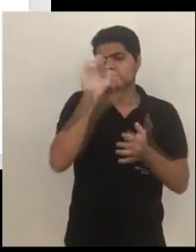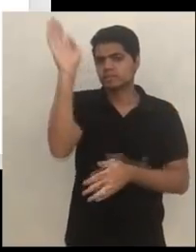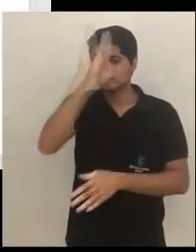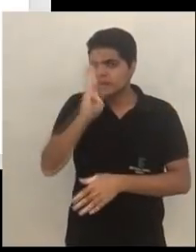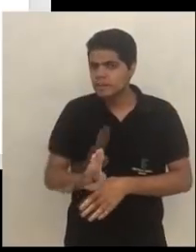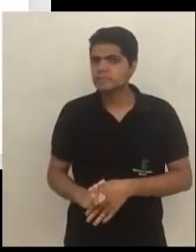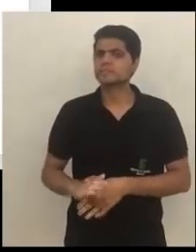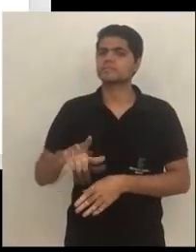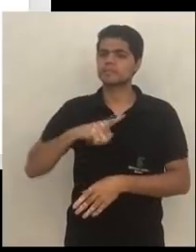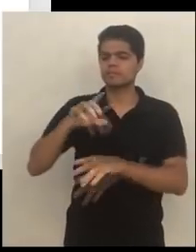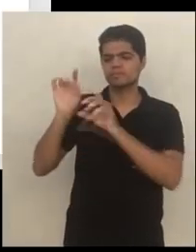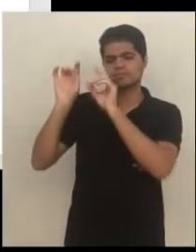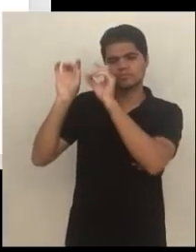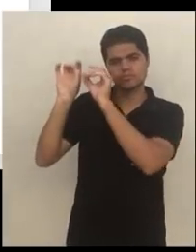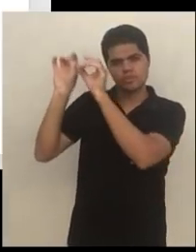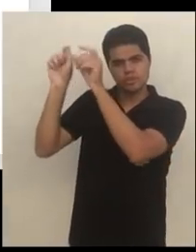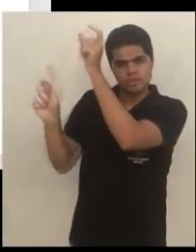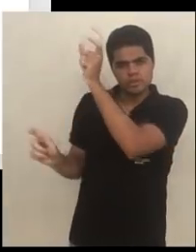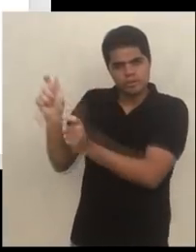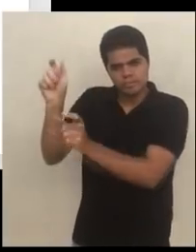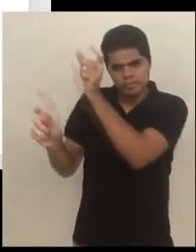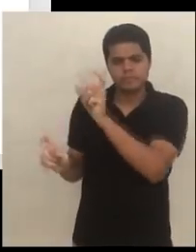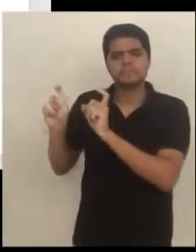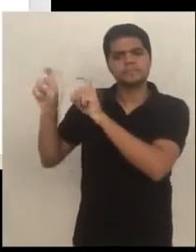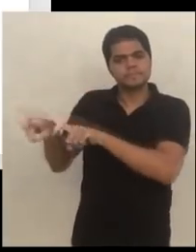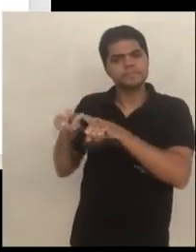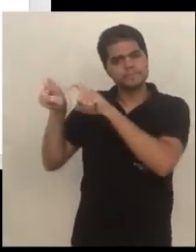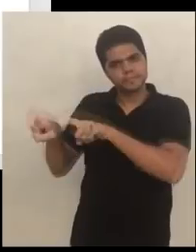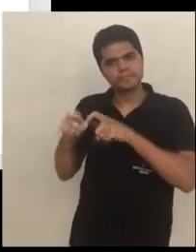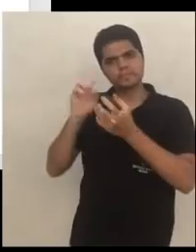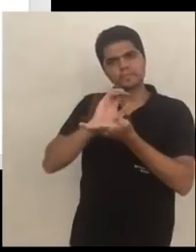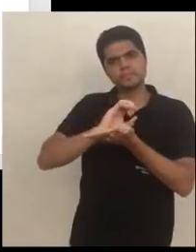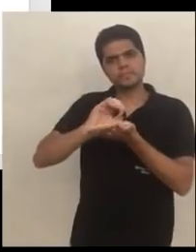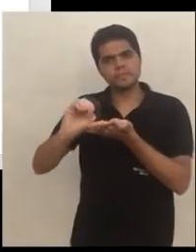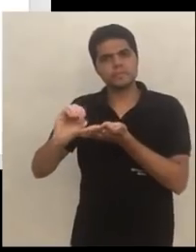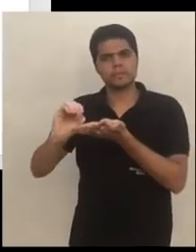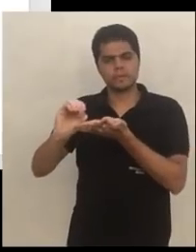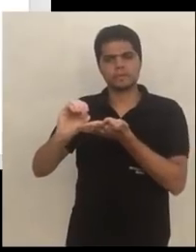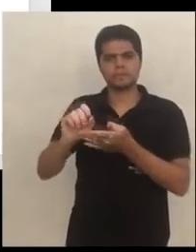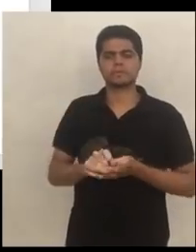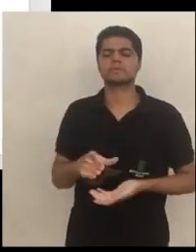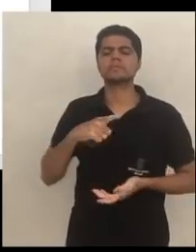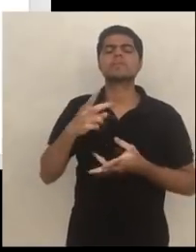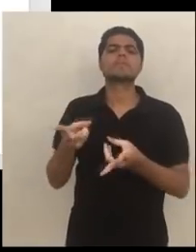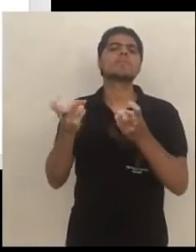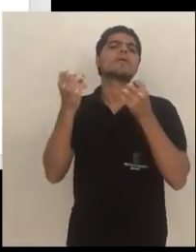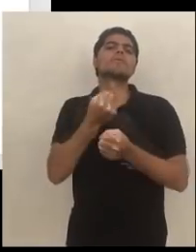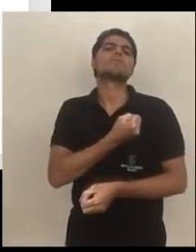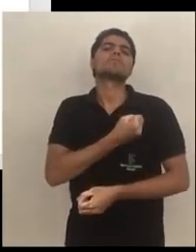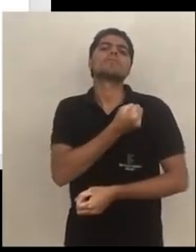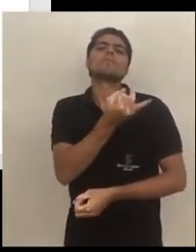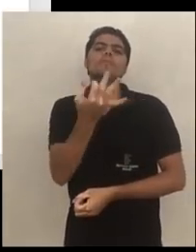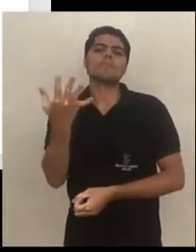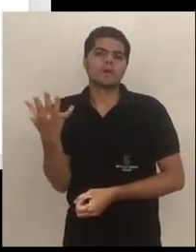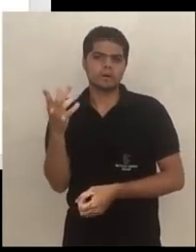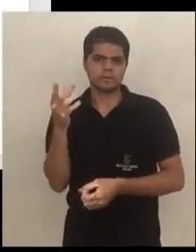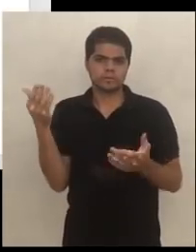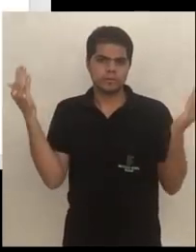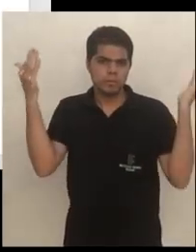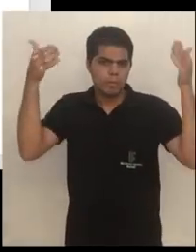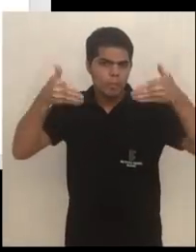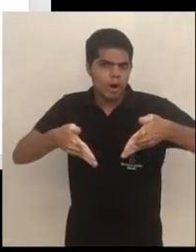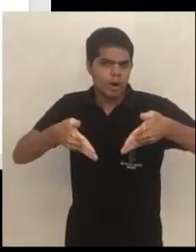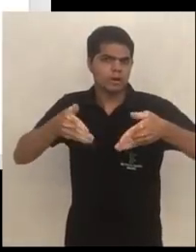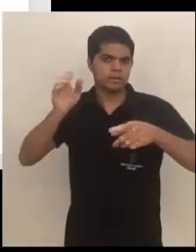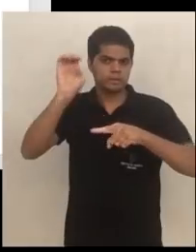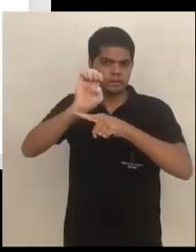né? Então era um momento que eu queria compartilhar com vocês alguns números focados aqui do nosso estado. Então a gente tem